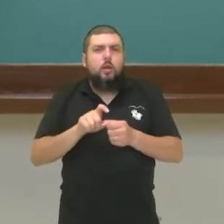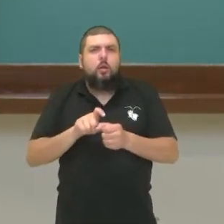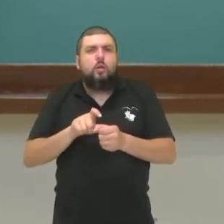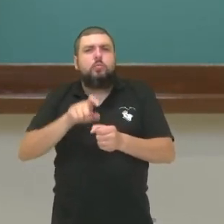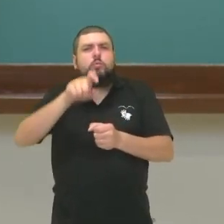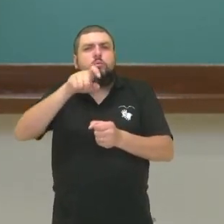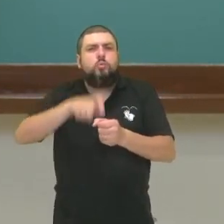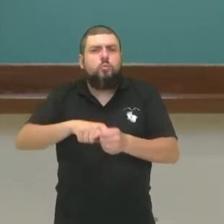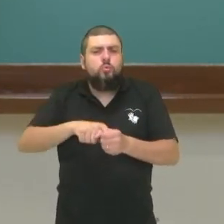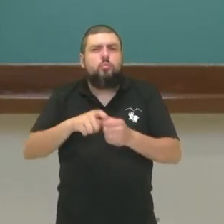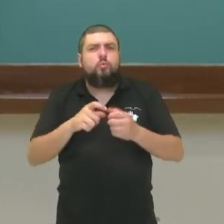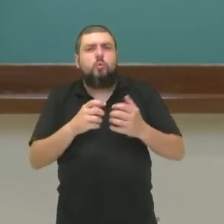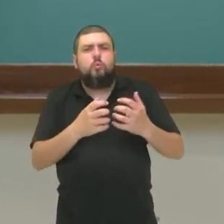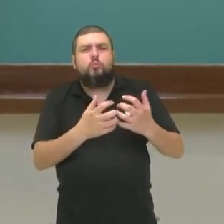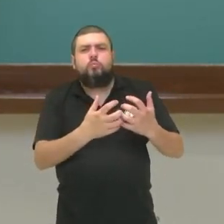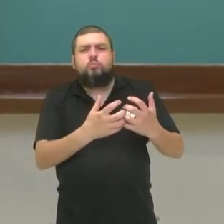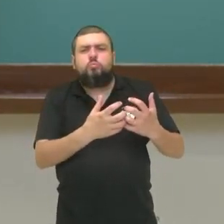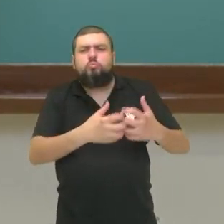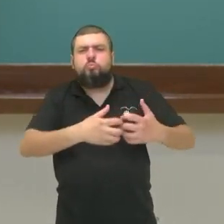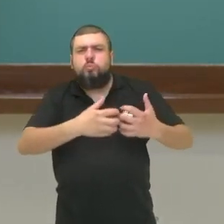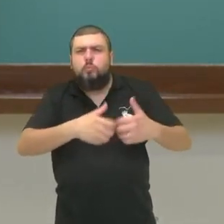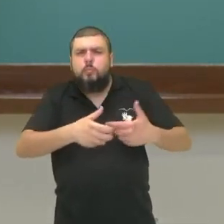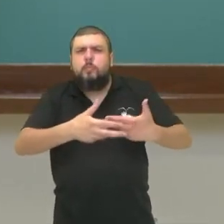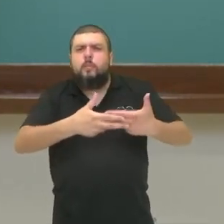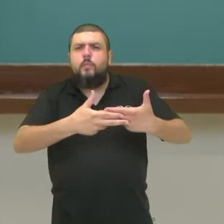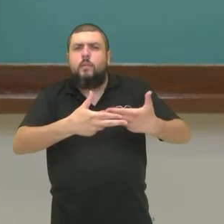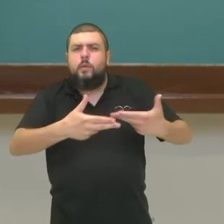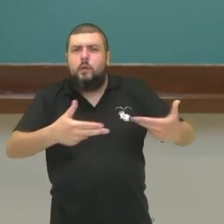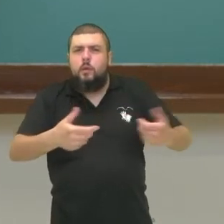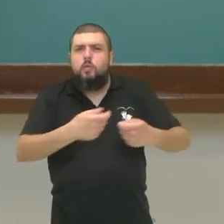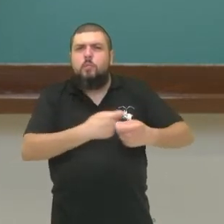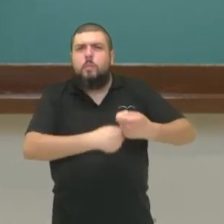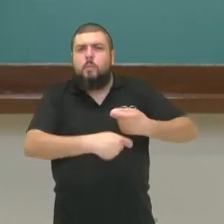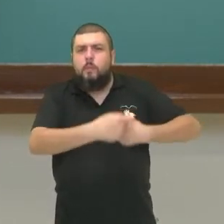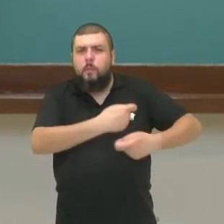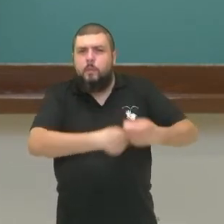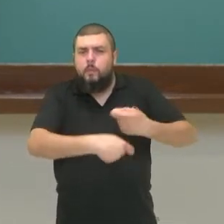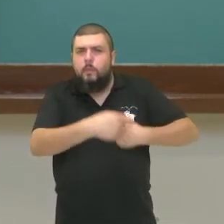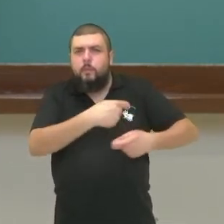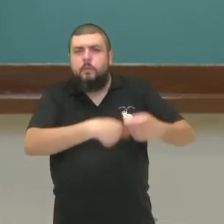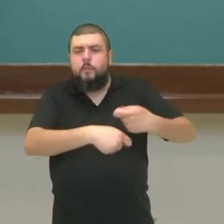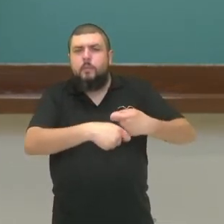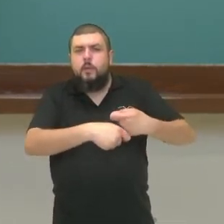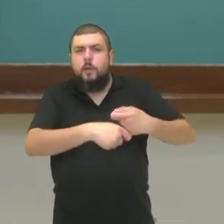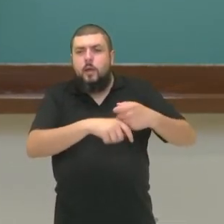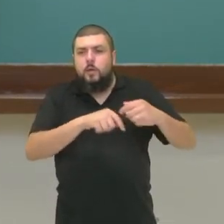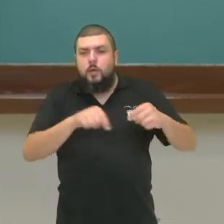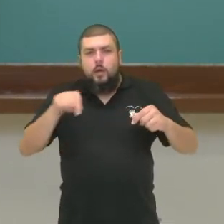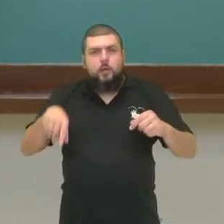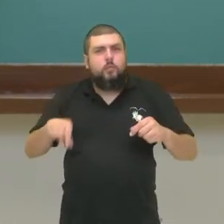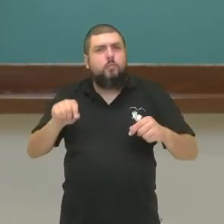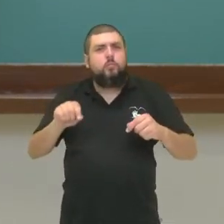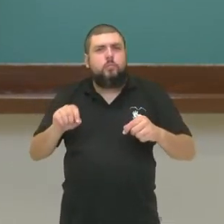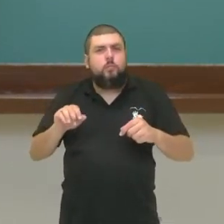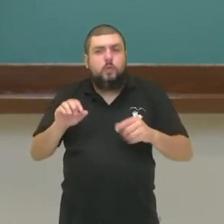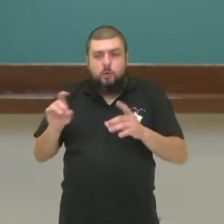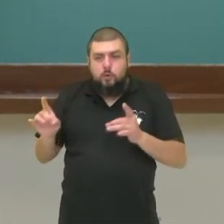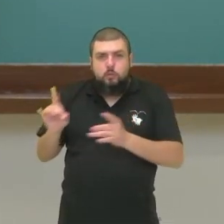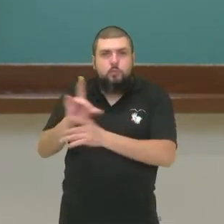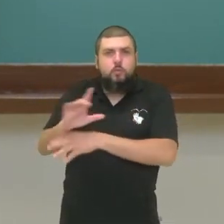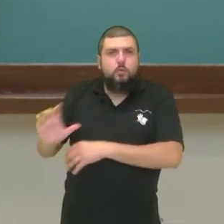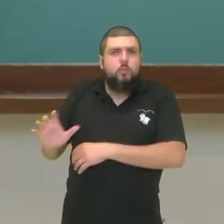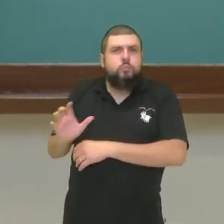e dos comerciantes, que eram as classes que detinham principalmente, né, toda a riqueza na